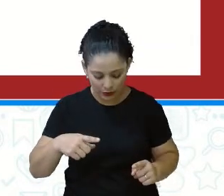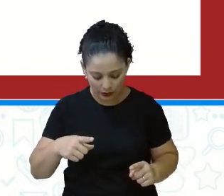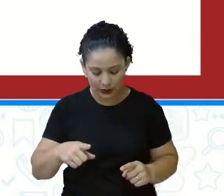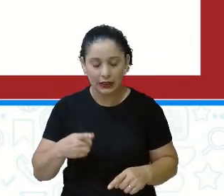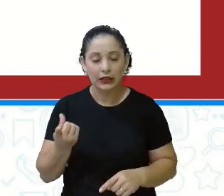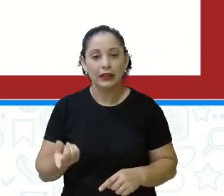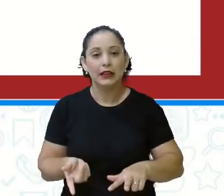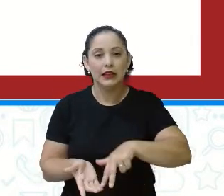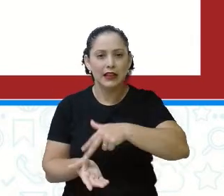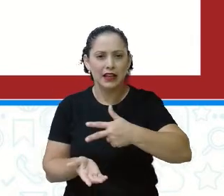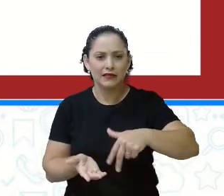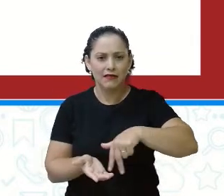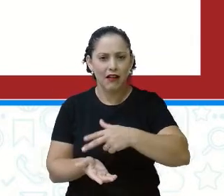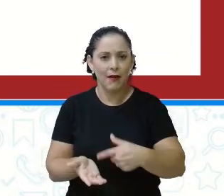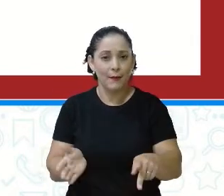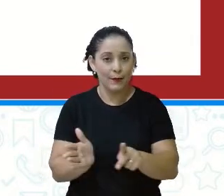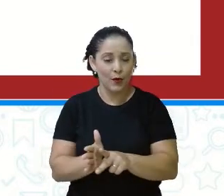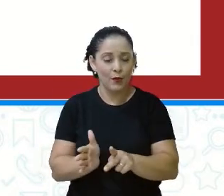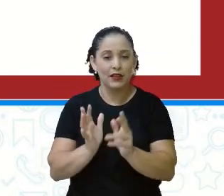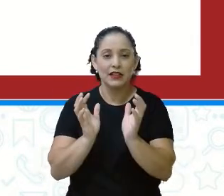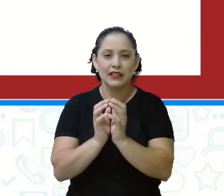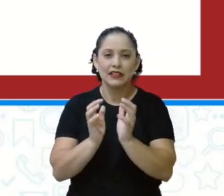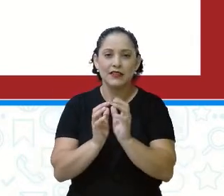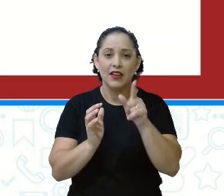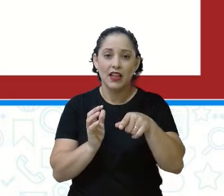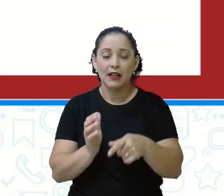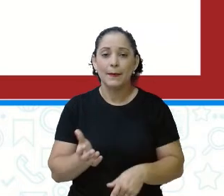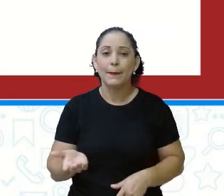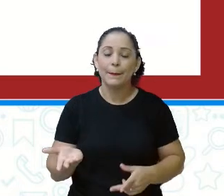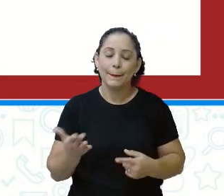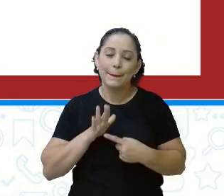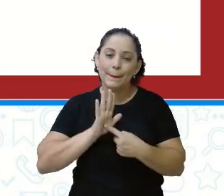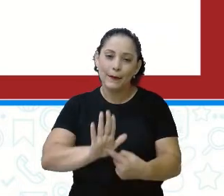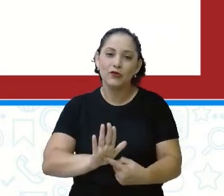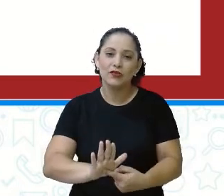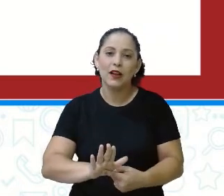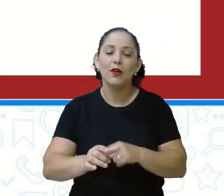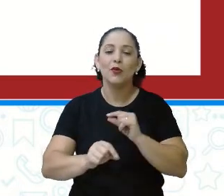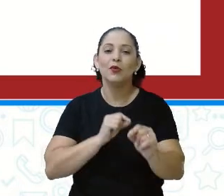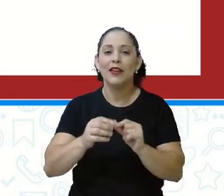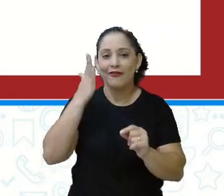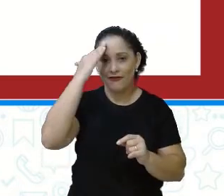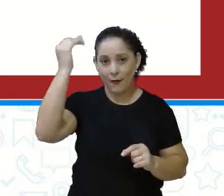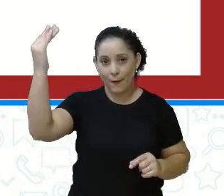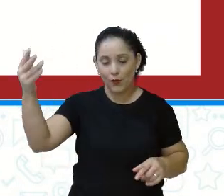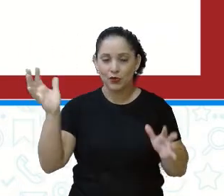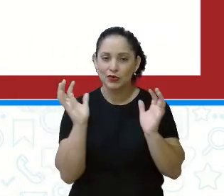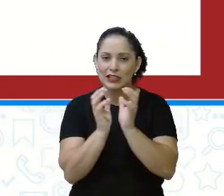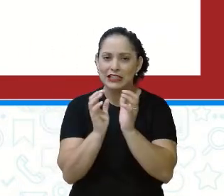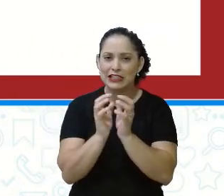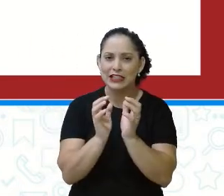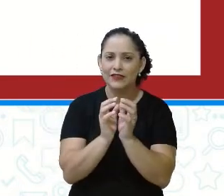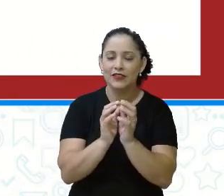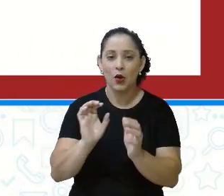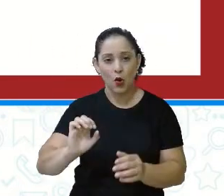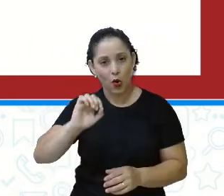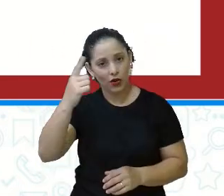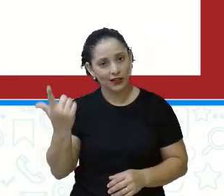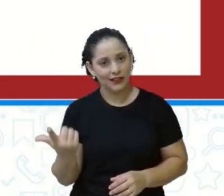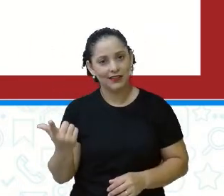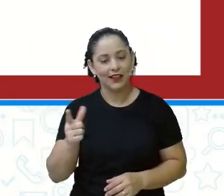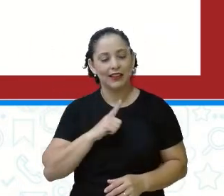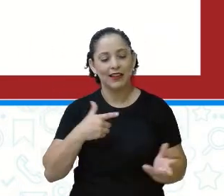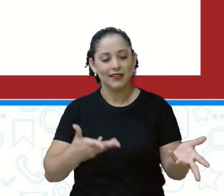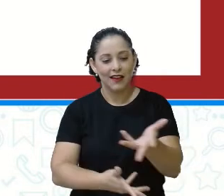é símbolo do carnaval de Recife e também da sua cidade irmã, Olinda. A gente pode ligar o frevo